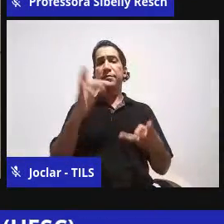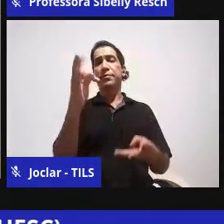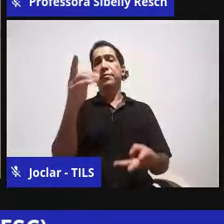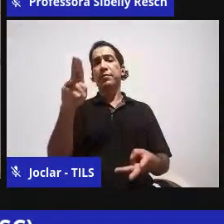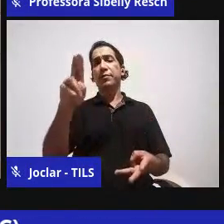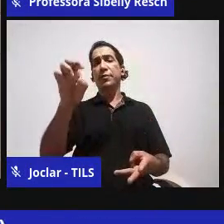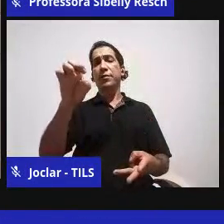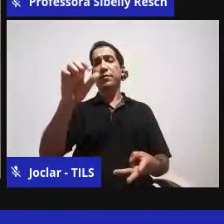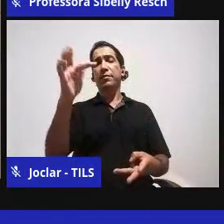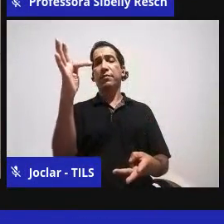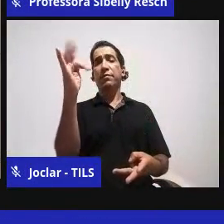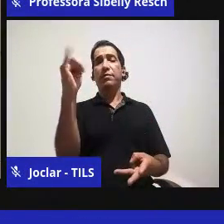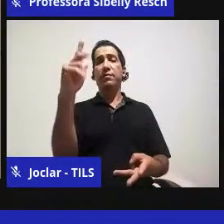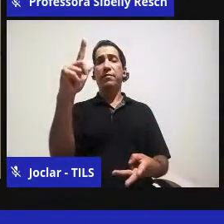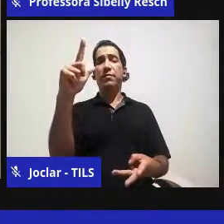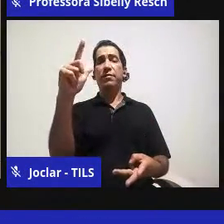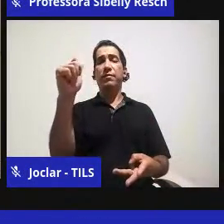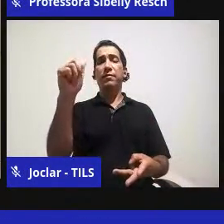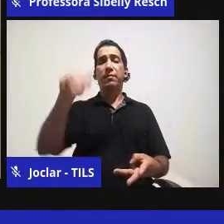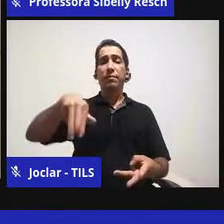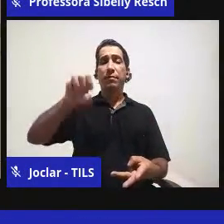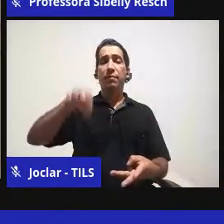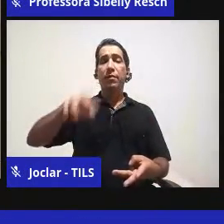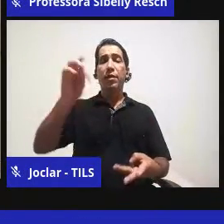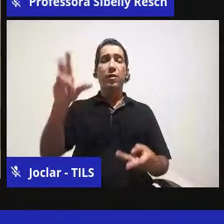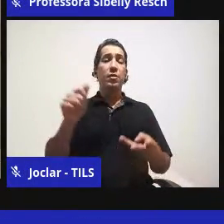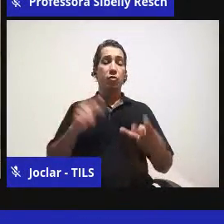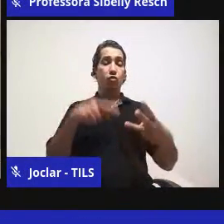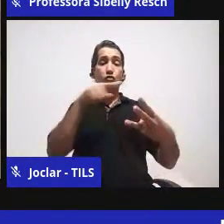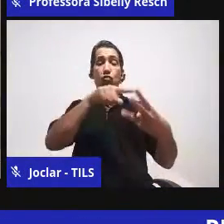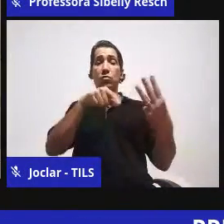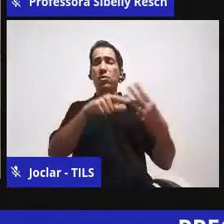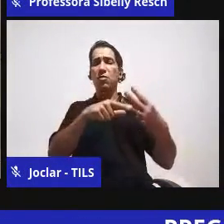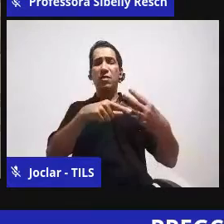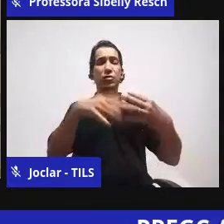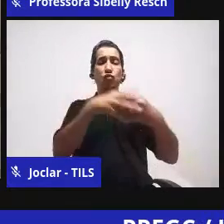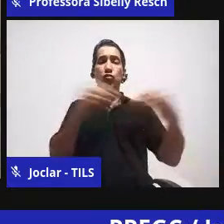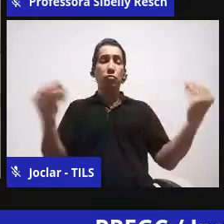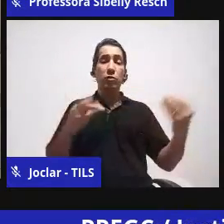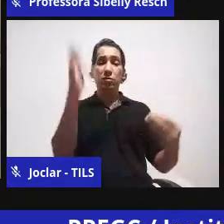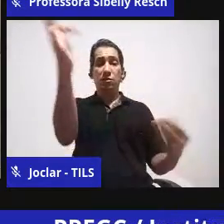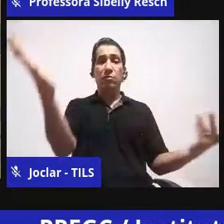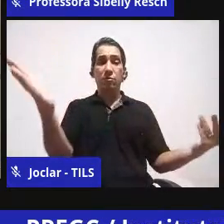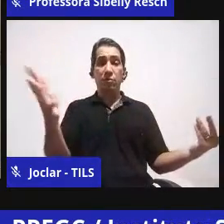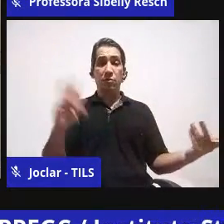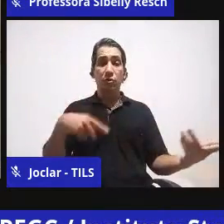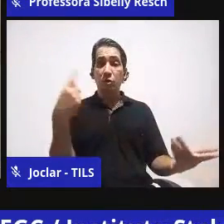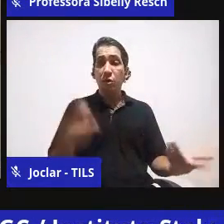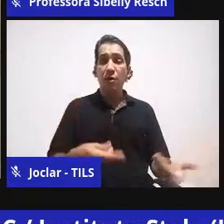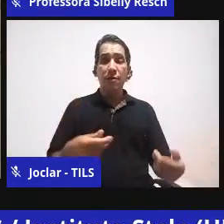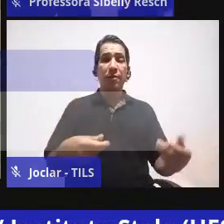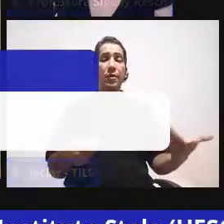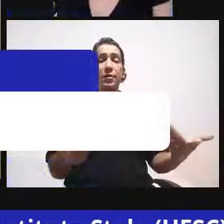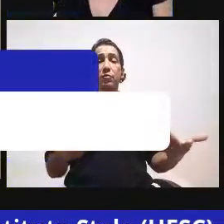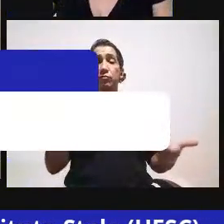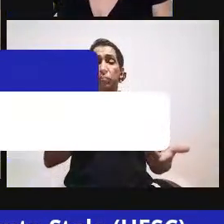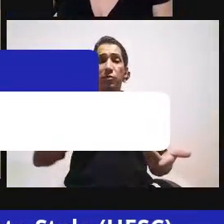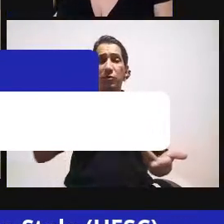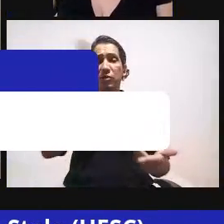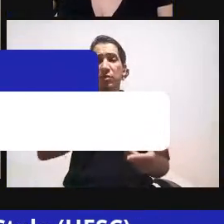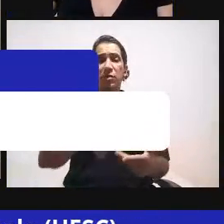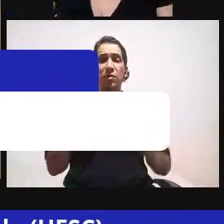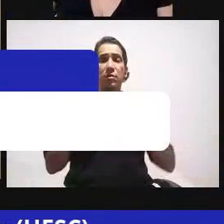XXI, a tecnologia que nós vamos utilizar para fabricar vai ser a tecnologia 3D. E